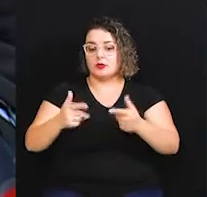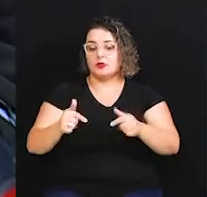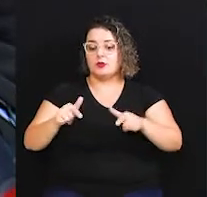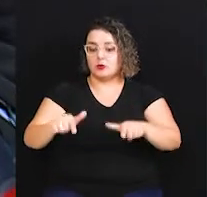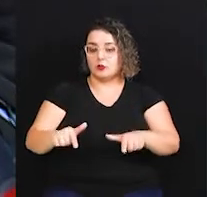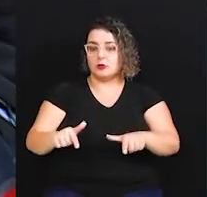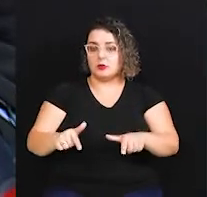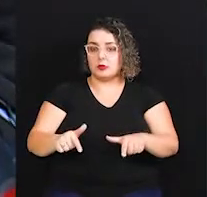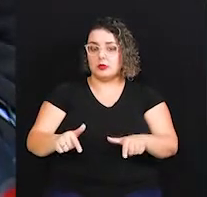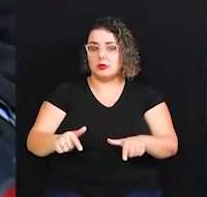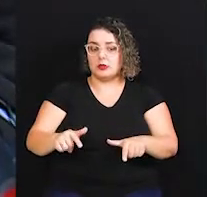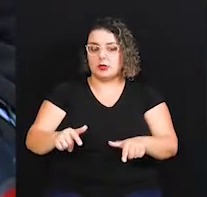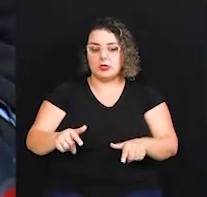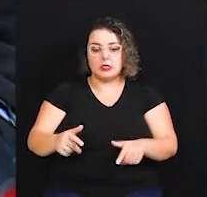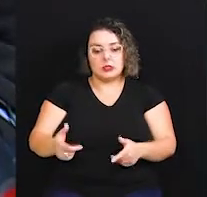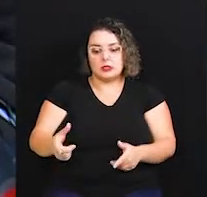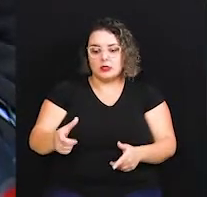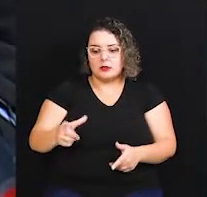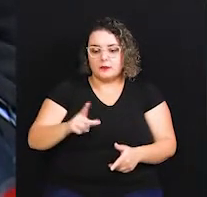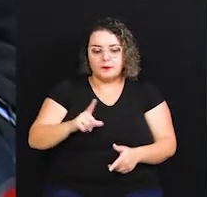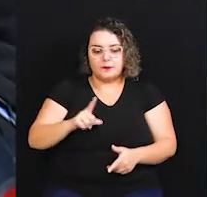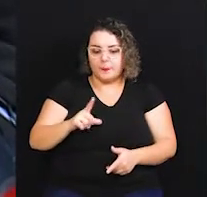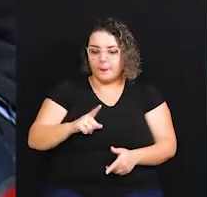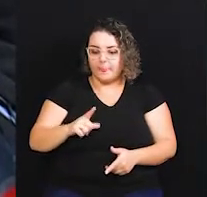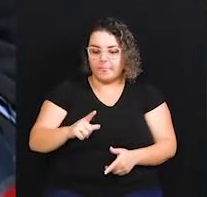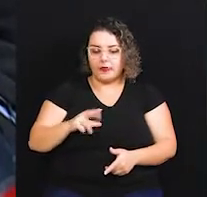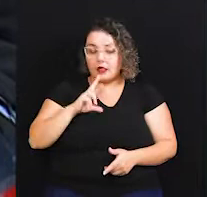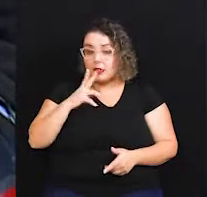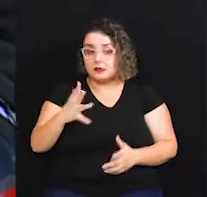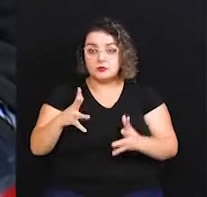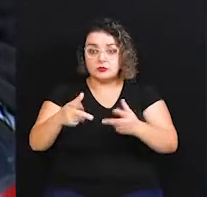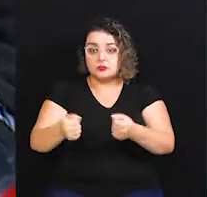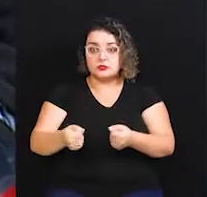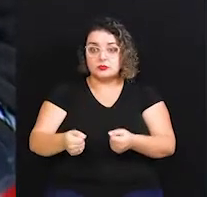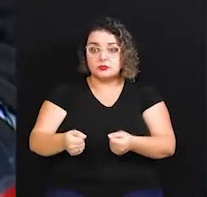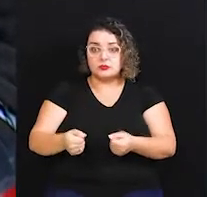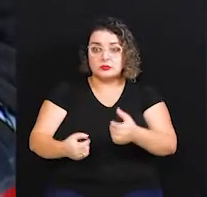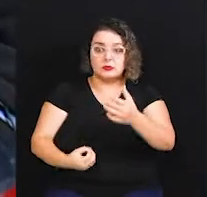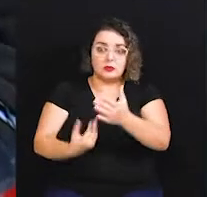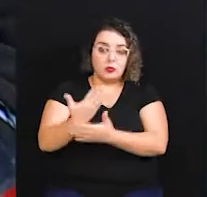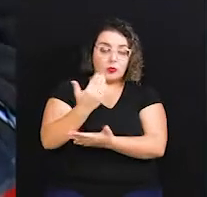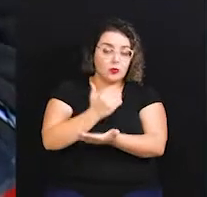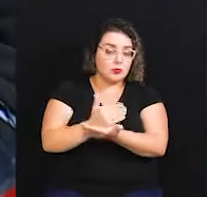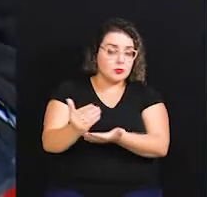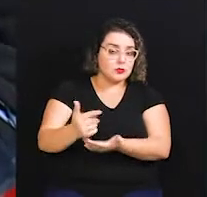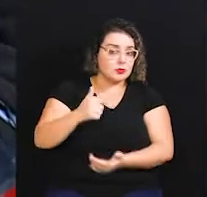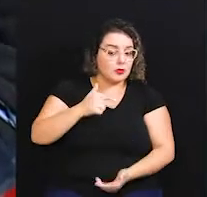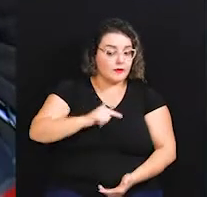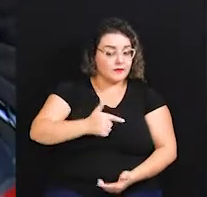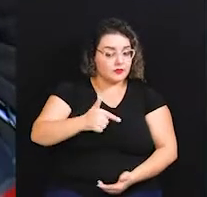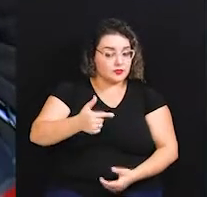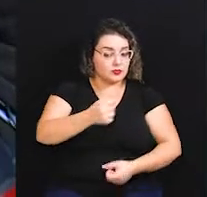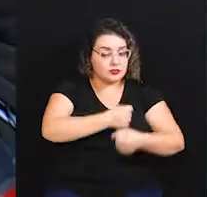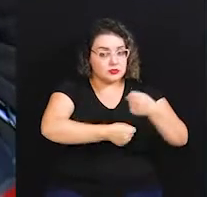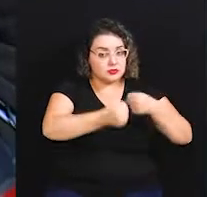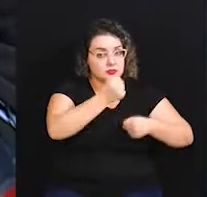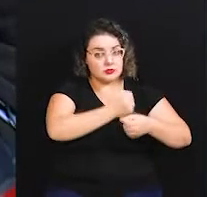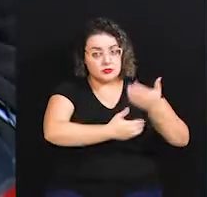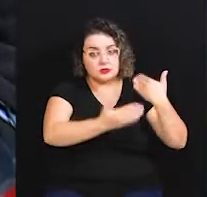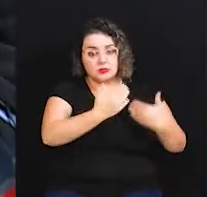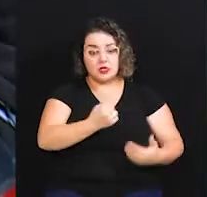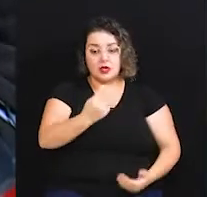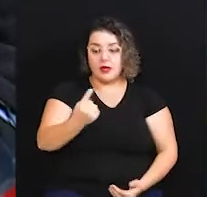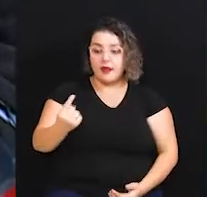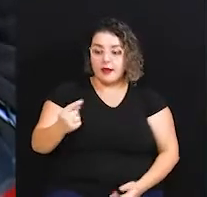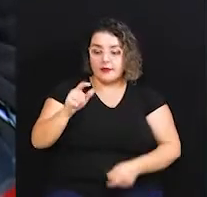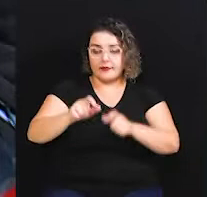todo o retorno que você tem hoje nasceu lá 22 anos atrás com muito esforço e eu tenho certeza que cada criança que passa por